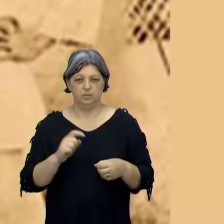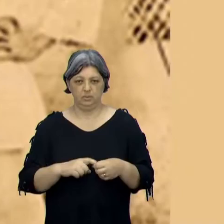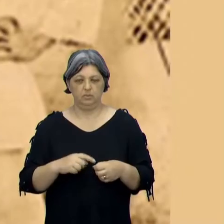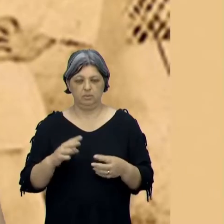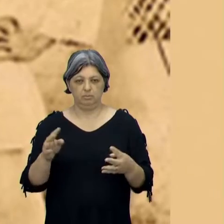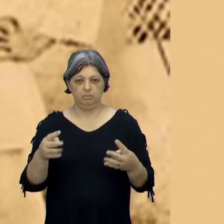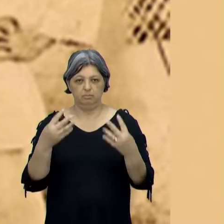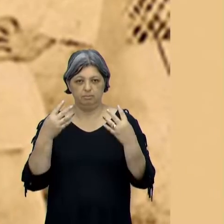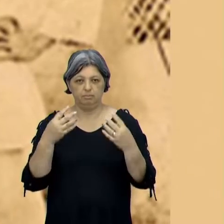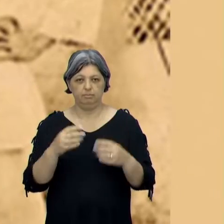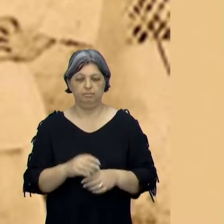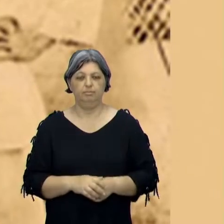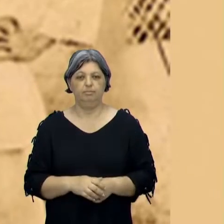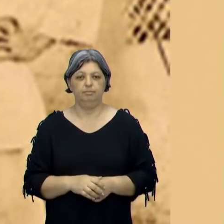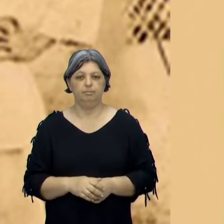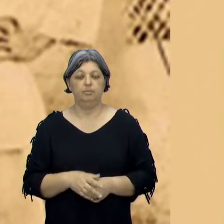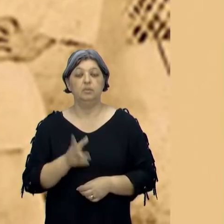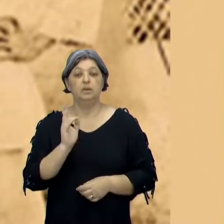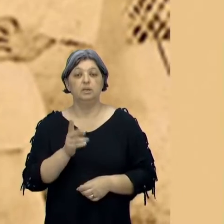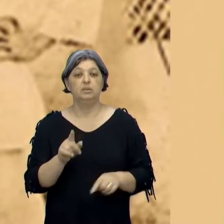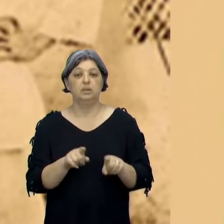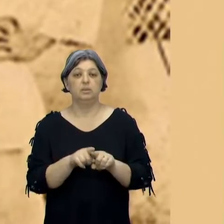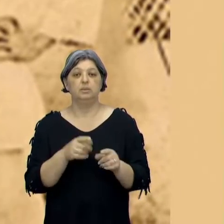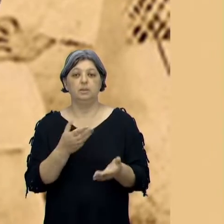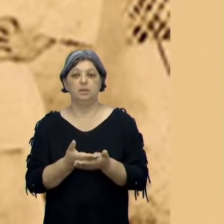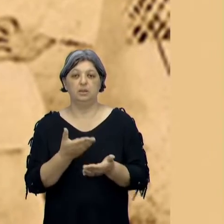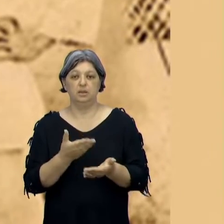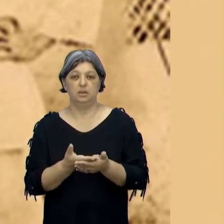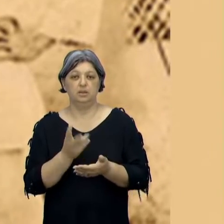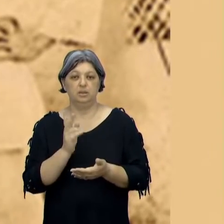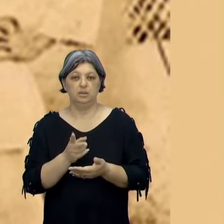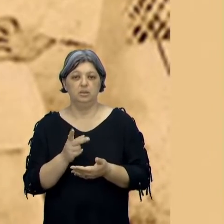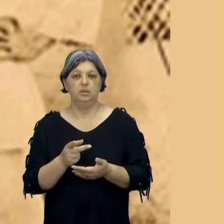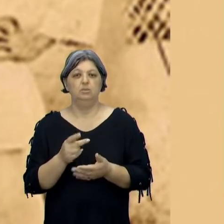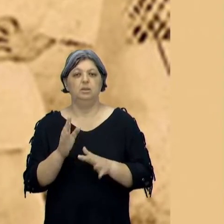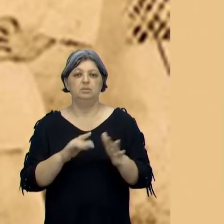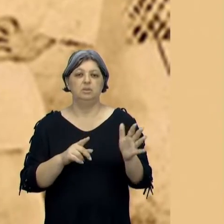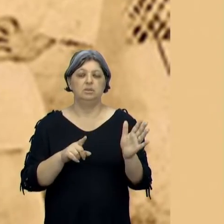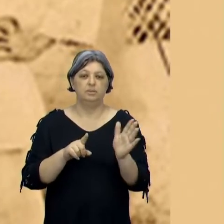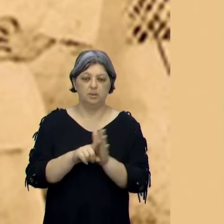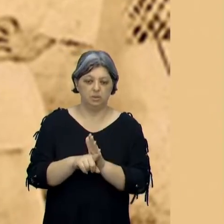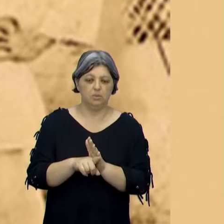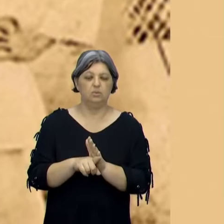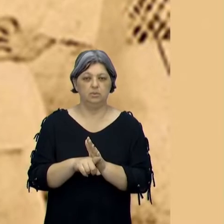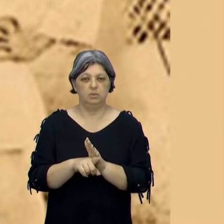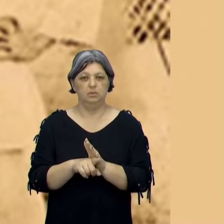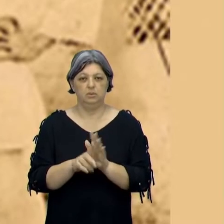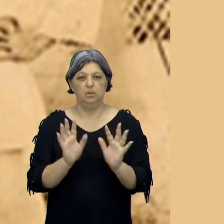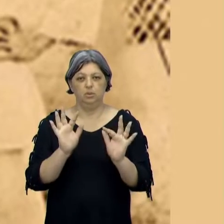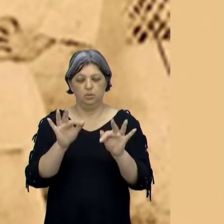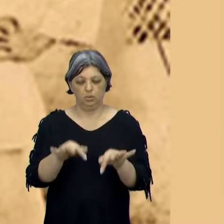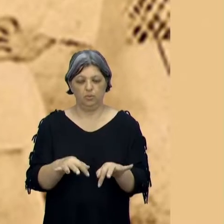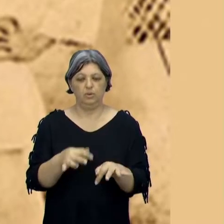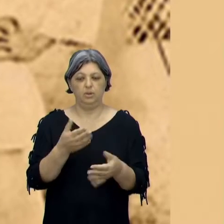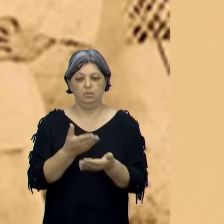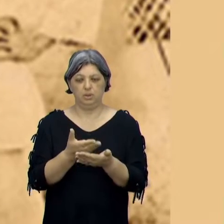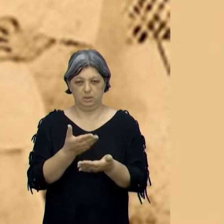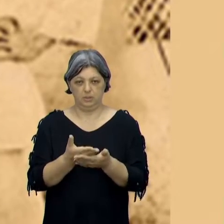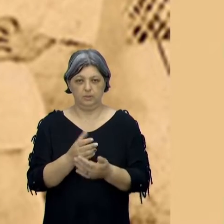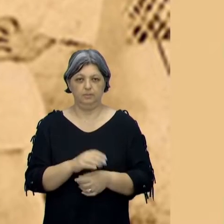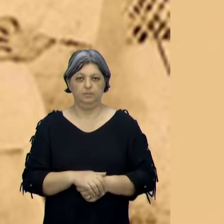pouquinho. Como sempre também nas aulas eu deixo sempre algum questionamento para vocês, né, ao final das